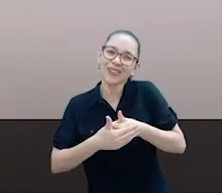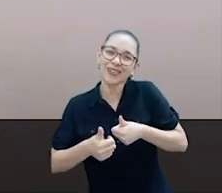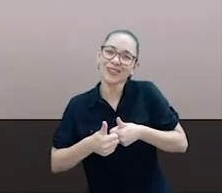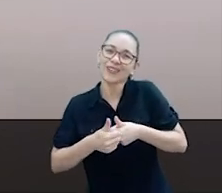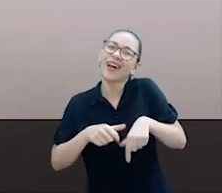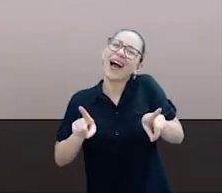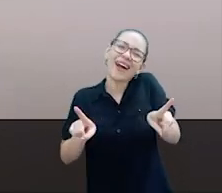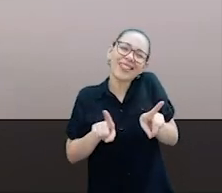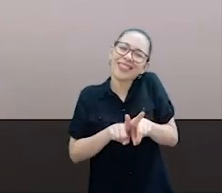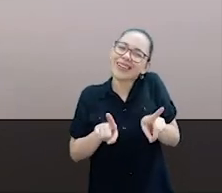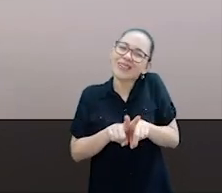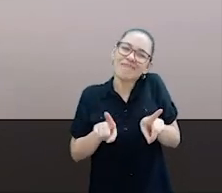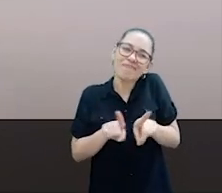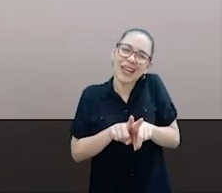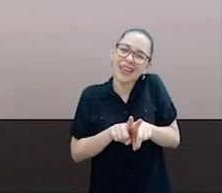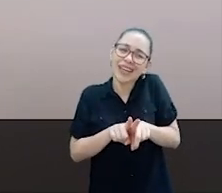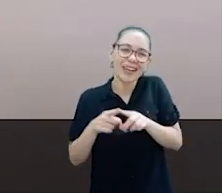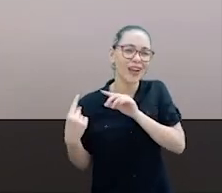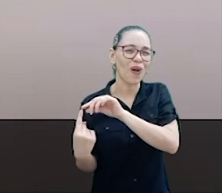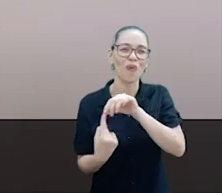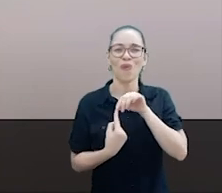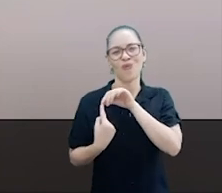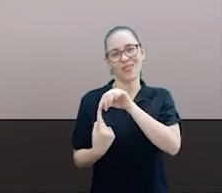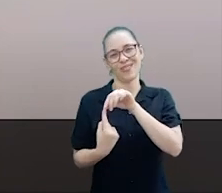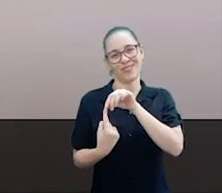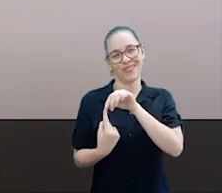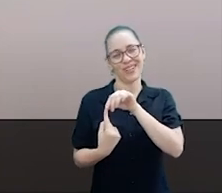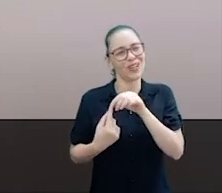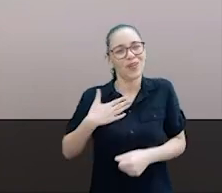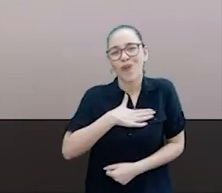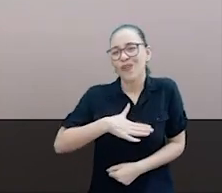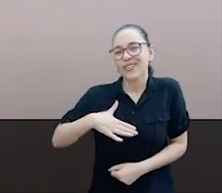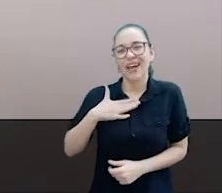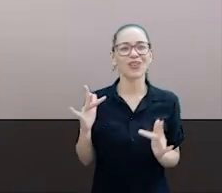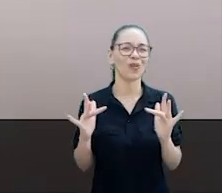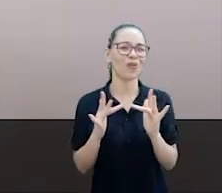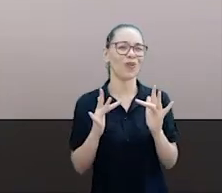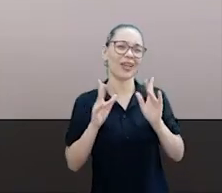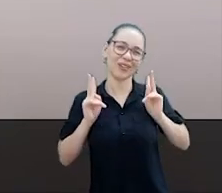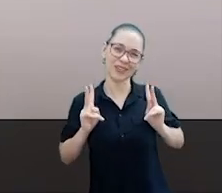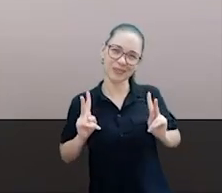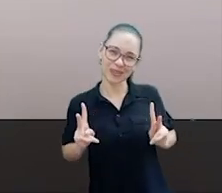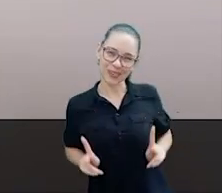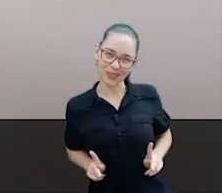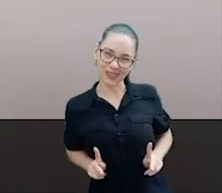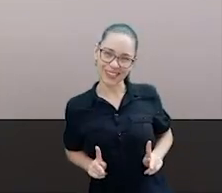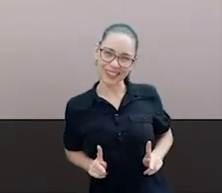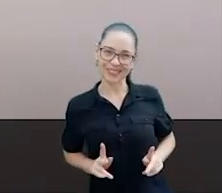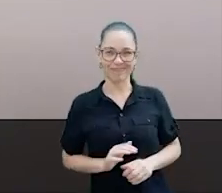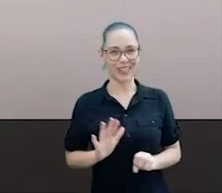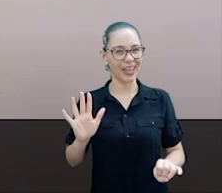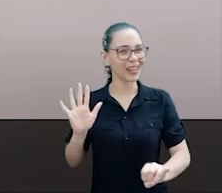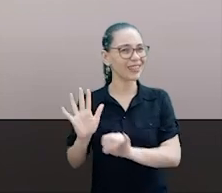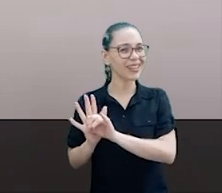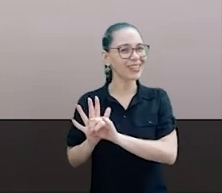doçura, ousadia com delicadeza. E nesse sentido, ele era único. Marcos gostava de gente. Eu acho